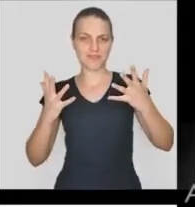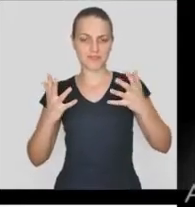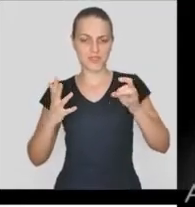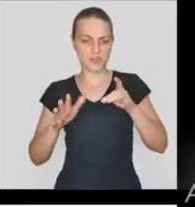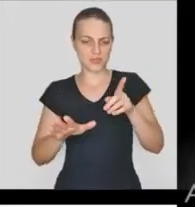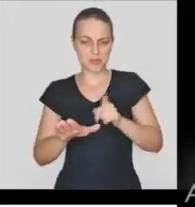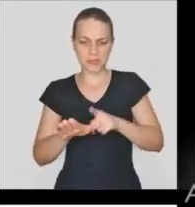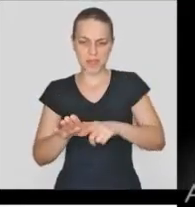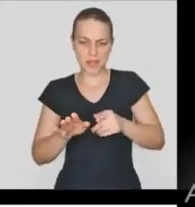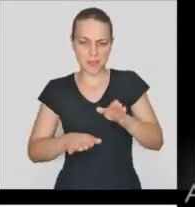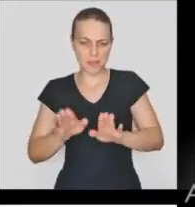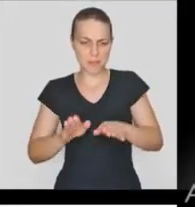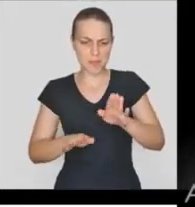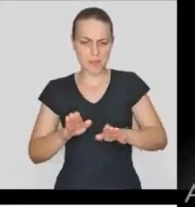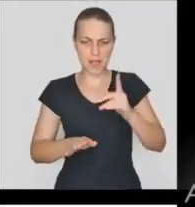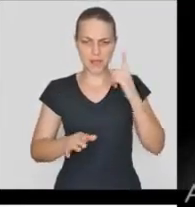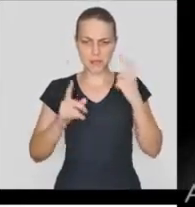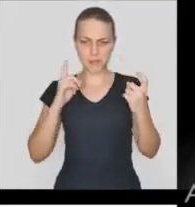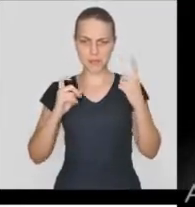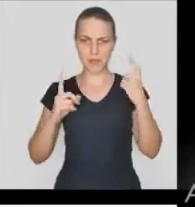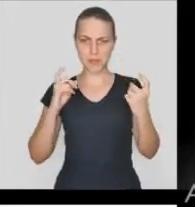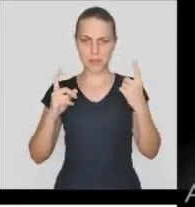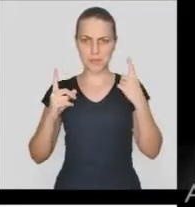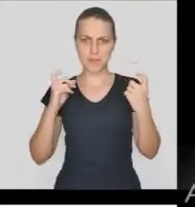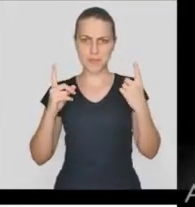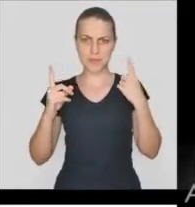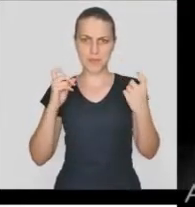Só com os passos.